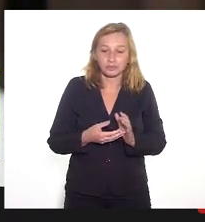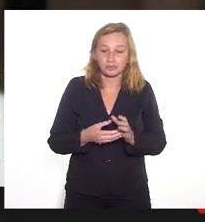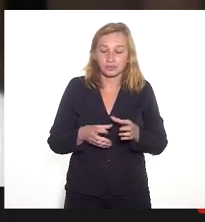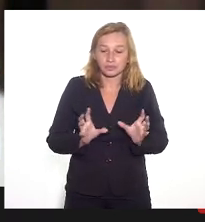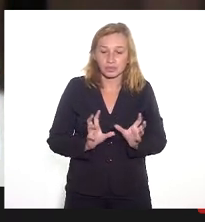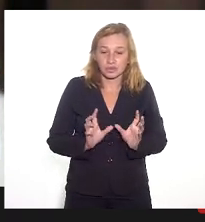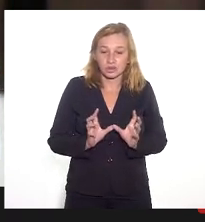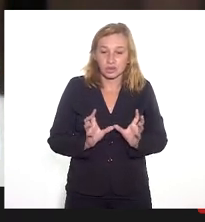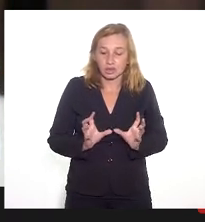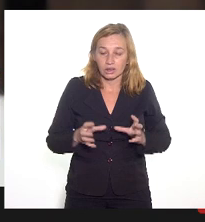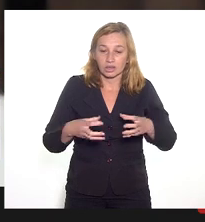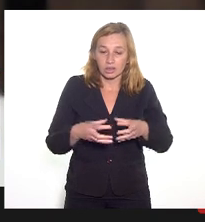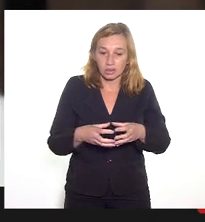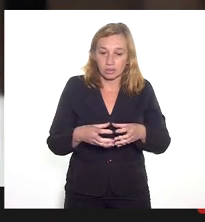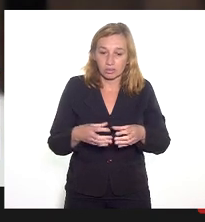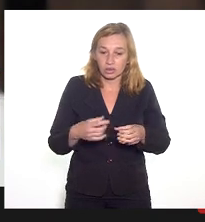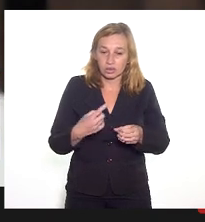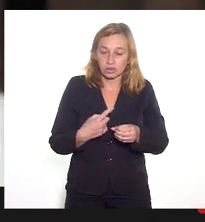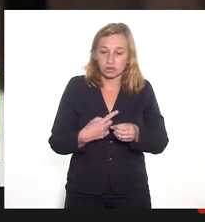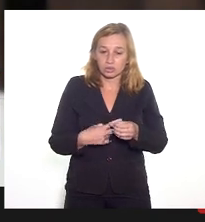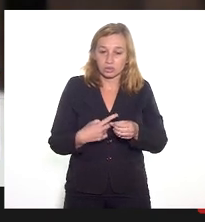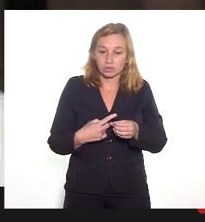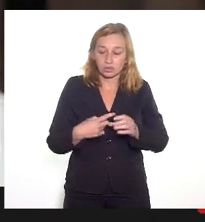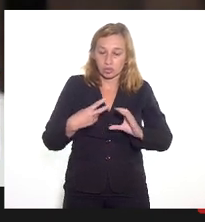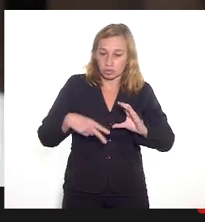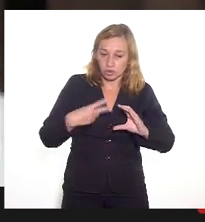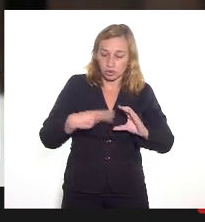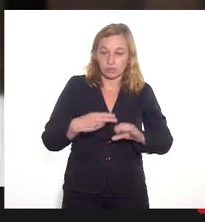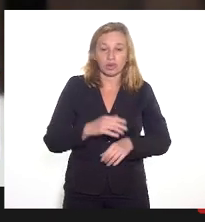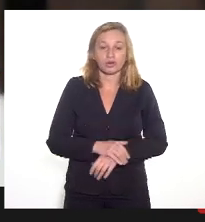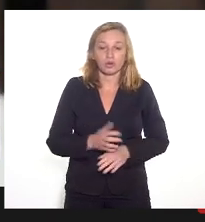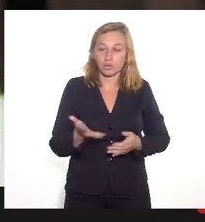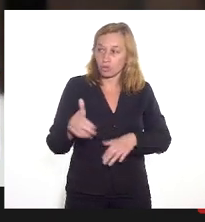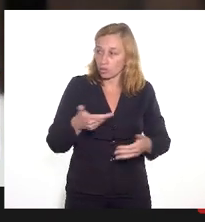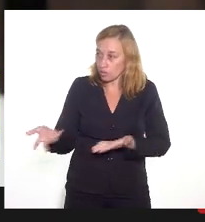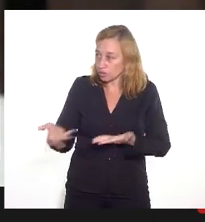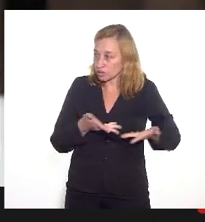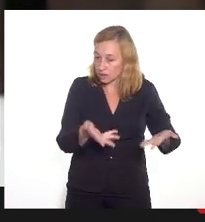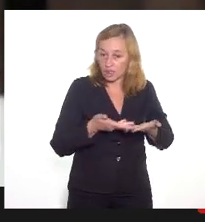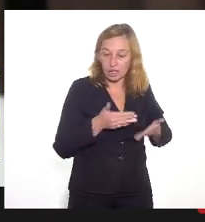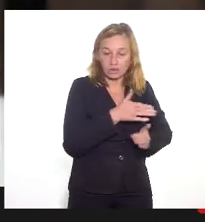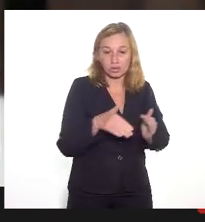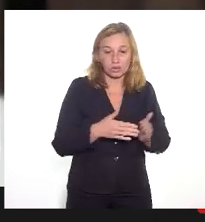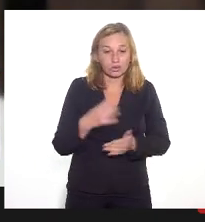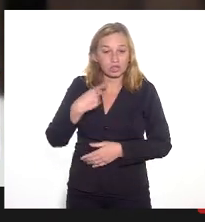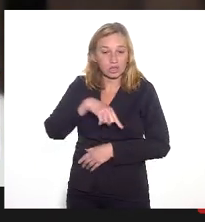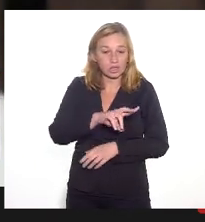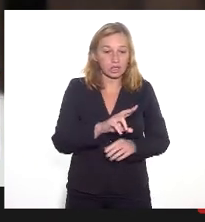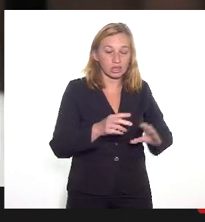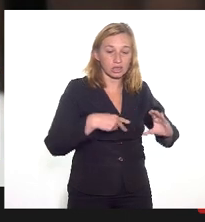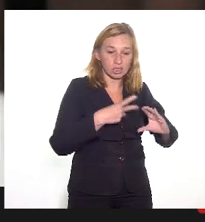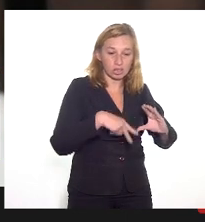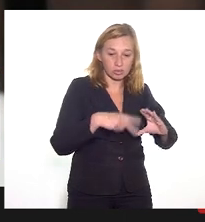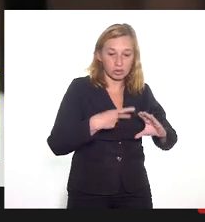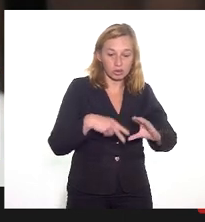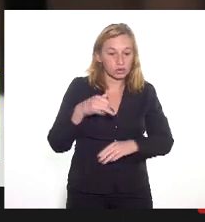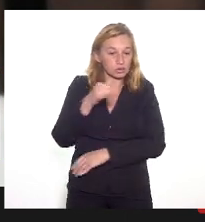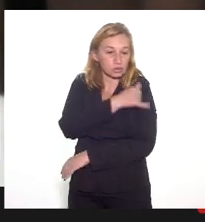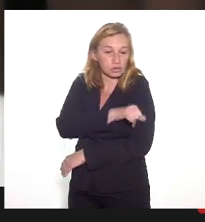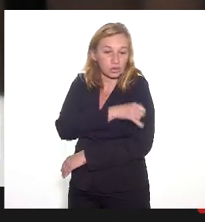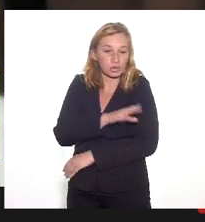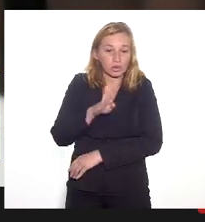para convidar todo mundo para uma das iniciativas da frente parlamentar na Câmara Municipal do Rio, que vai debater o programa